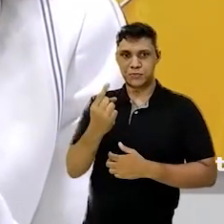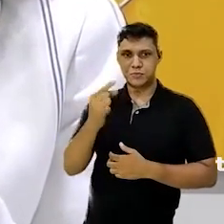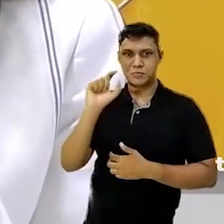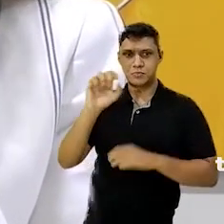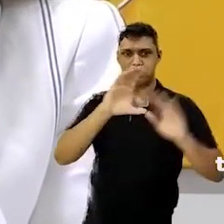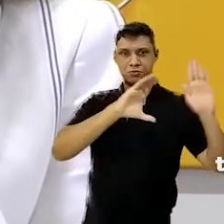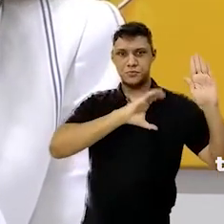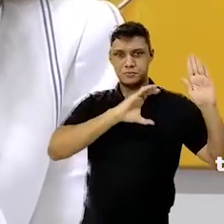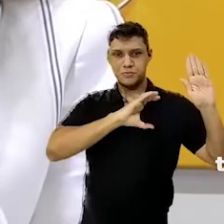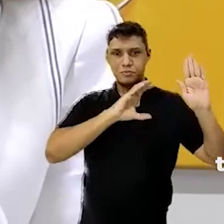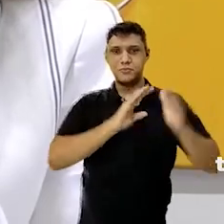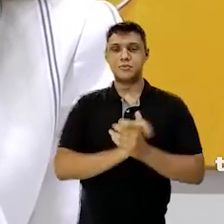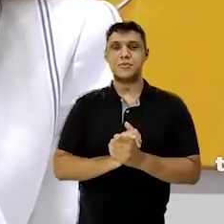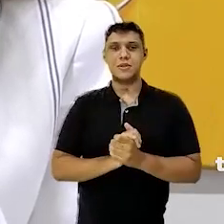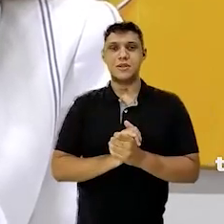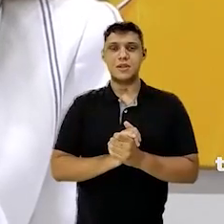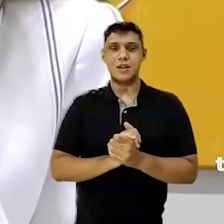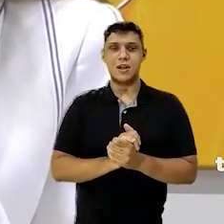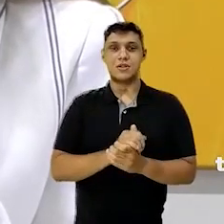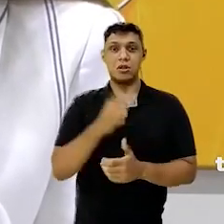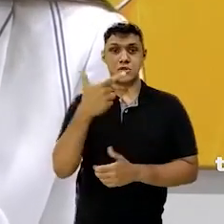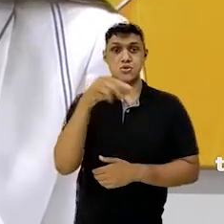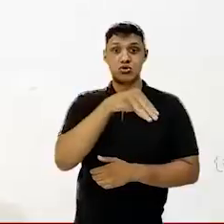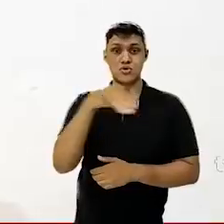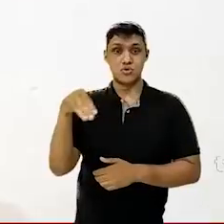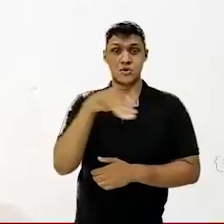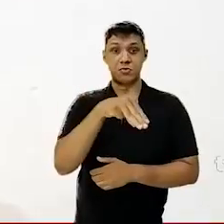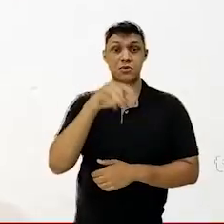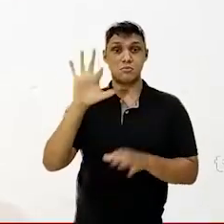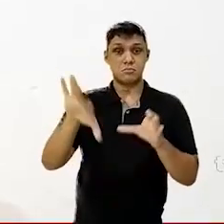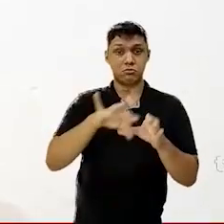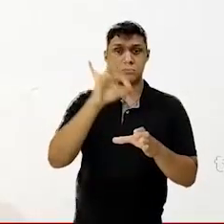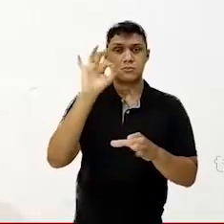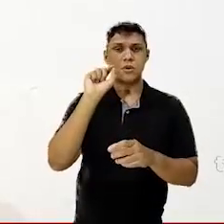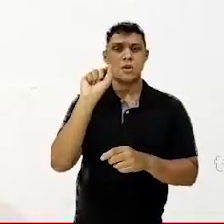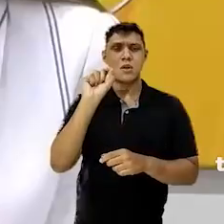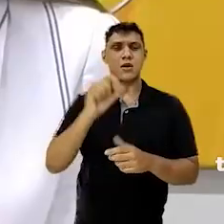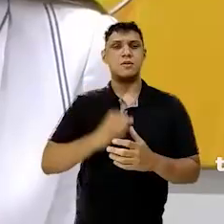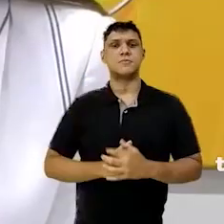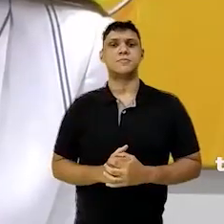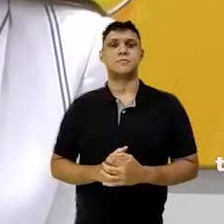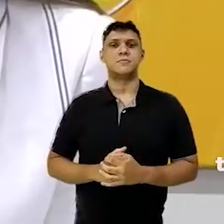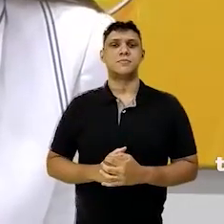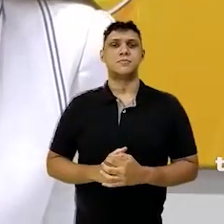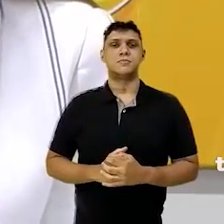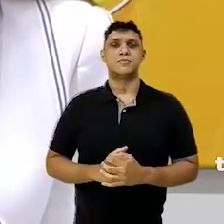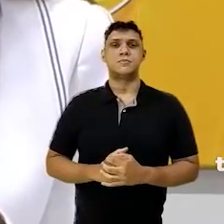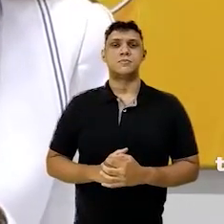finais, e para isso ele vai ter 2 minutos, vai ser o candidato.